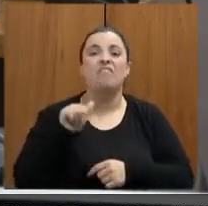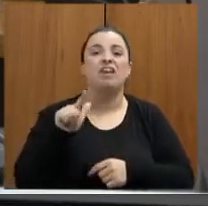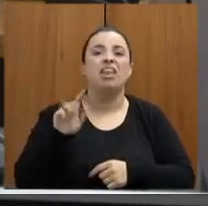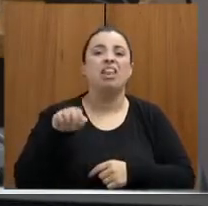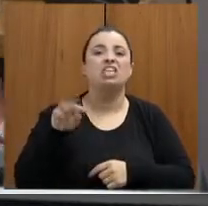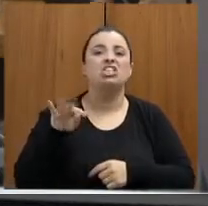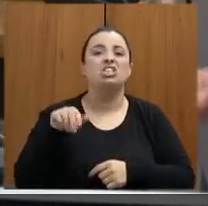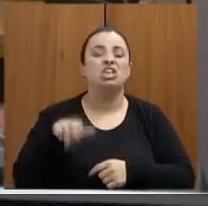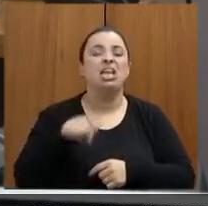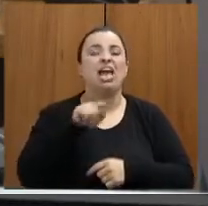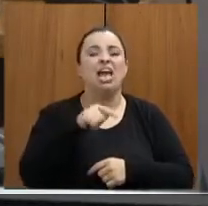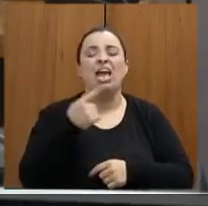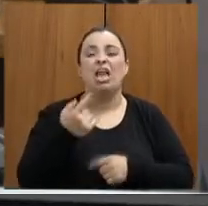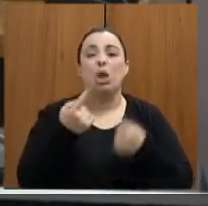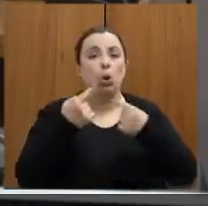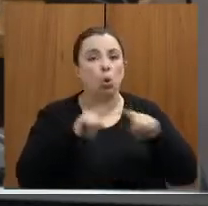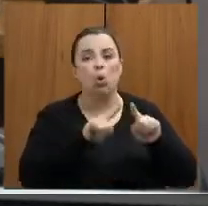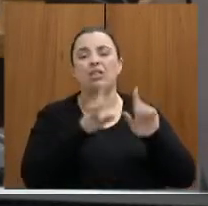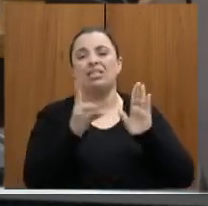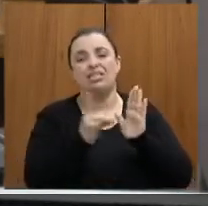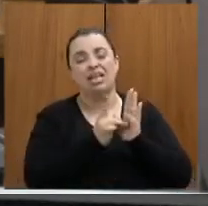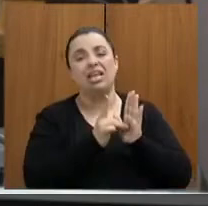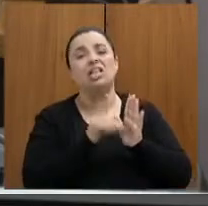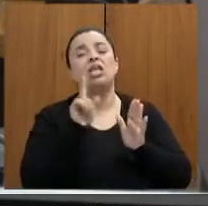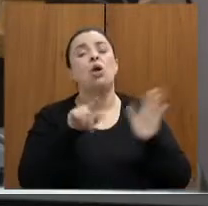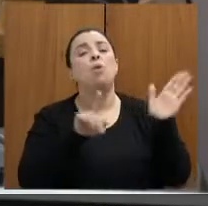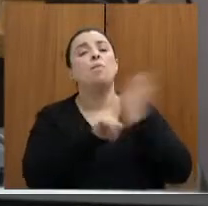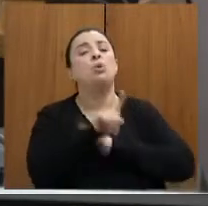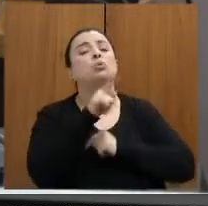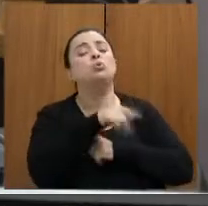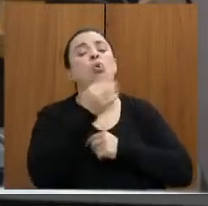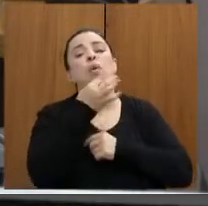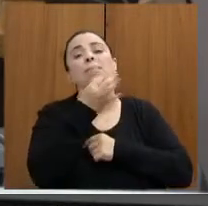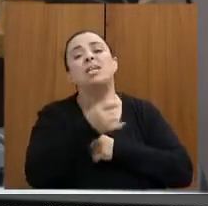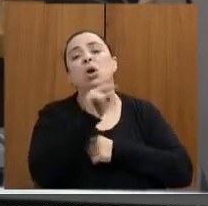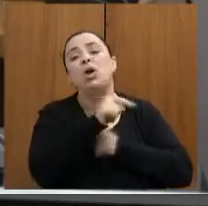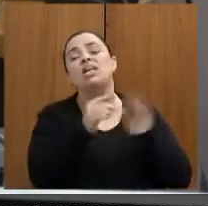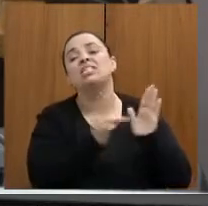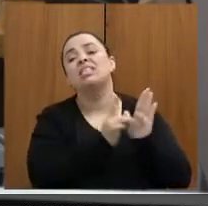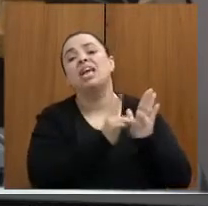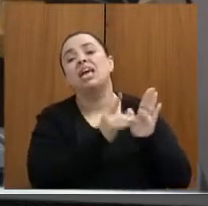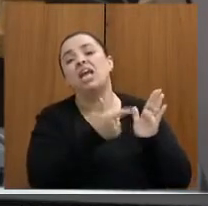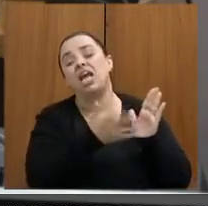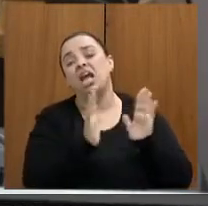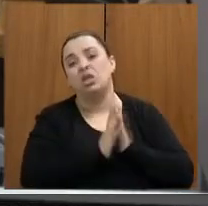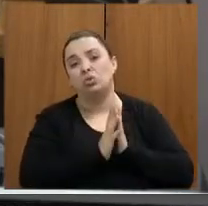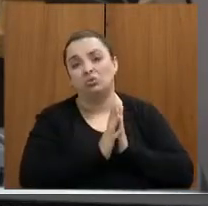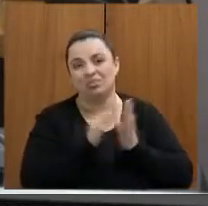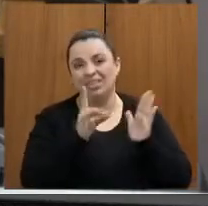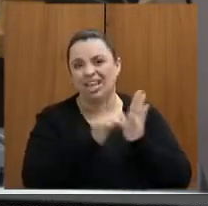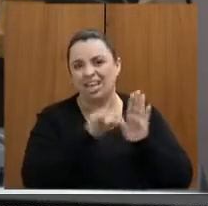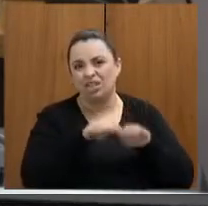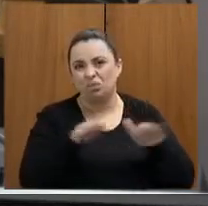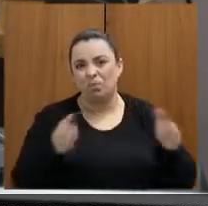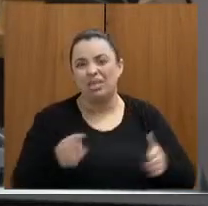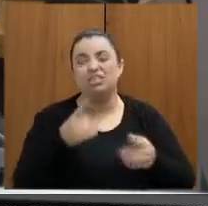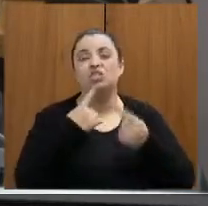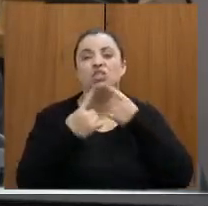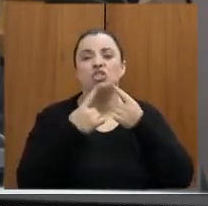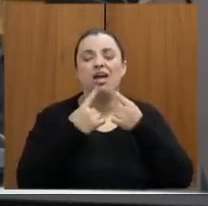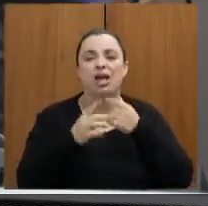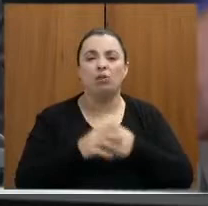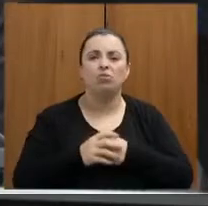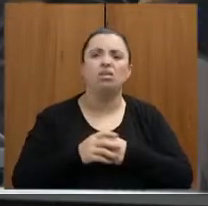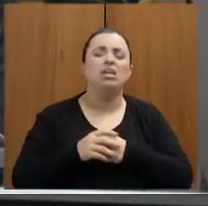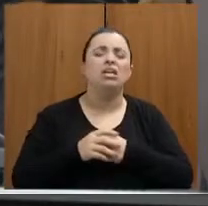decreto também vou querer saber sua opinião exatamente sobre isso Qual que é a sua visão sobre esse decreto de mesa em branco e meio de água é quando você